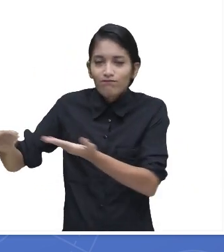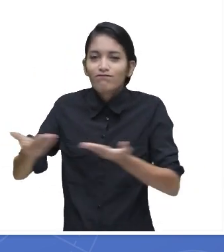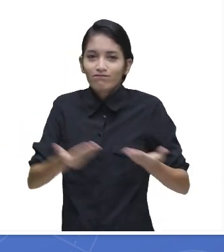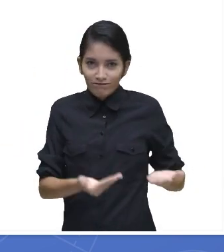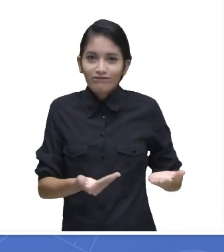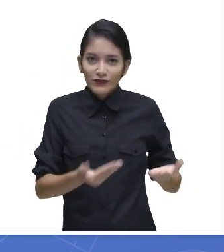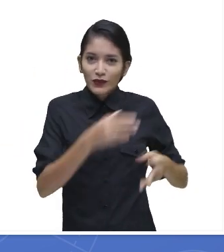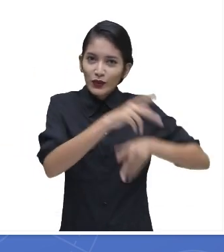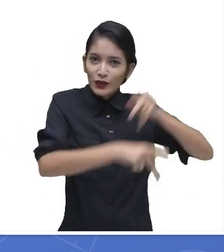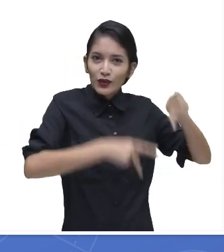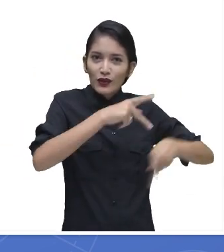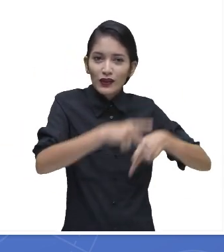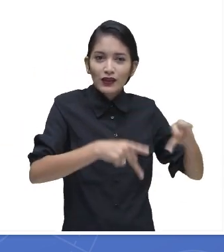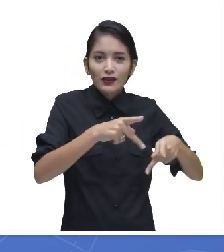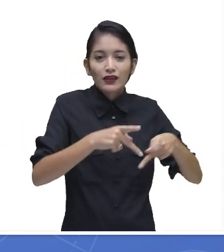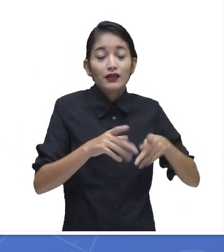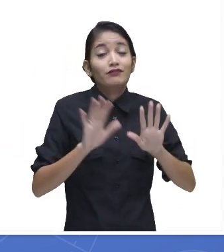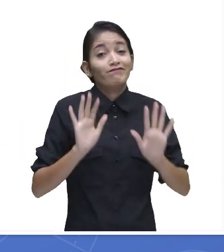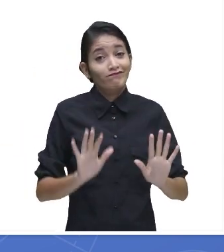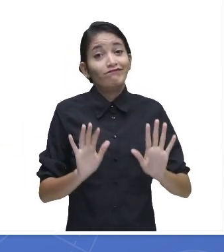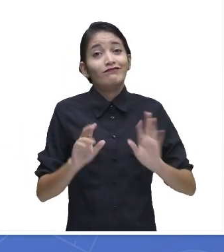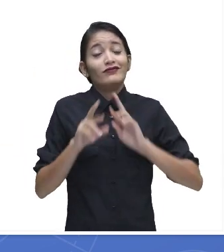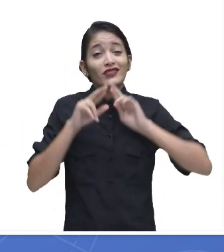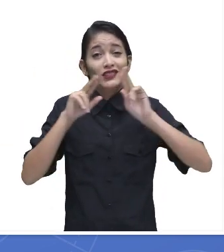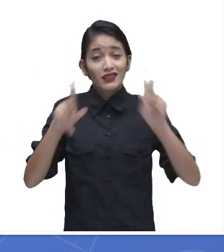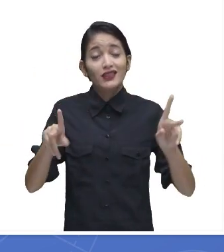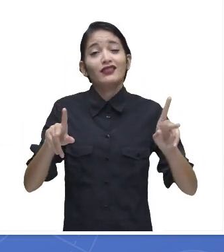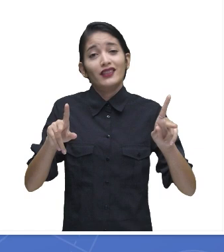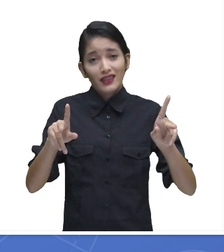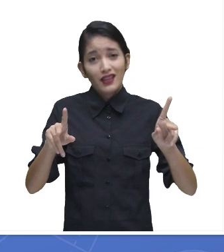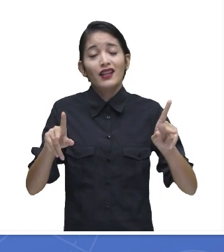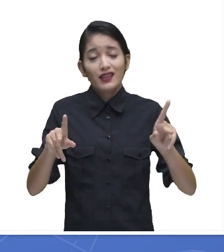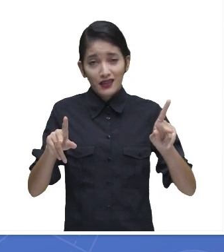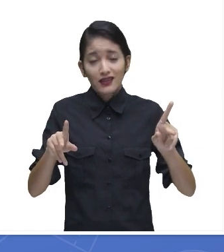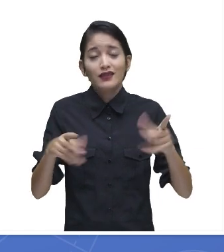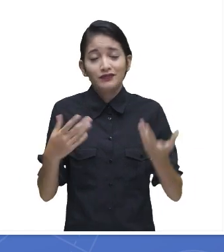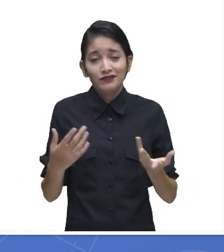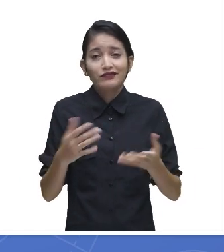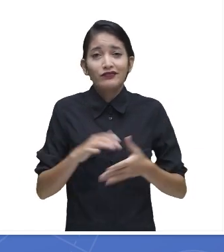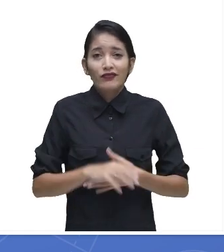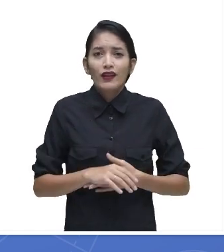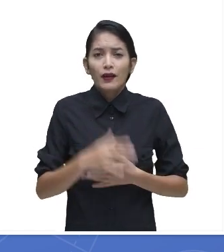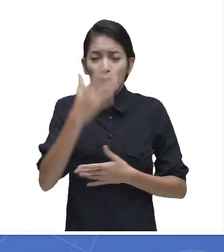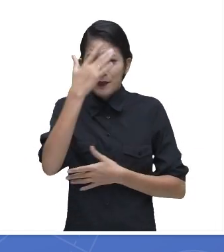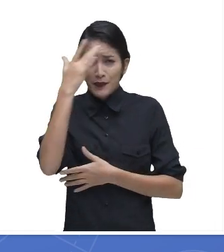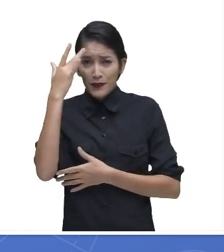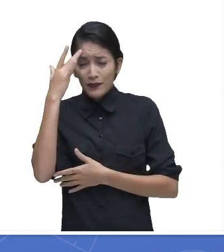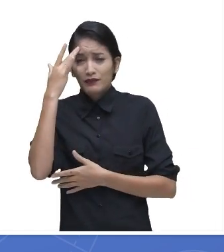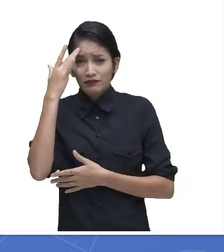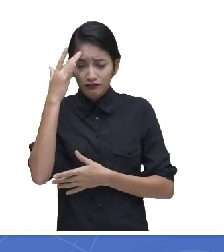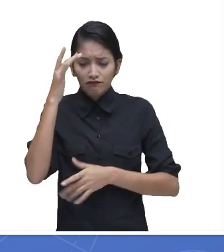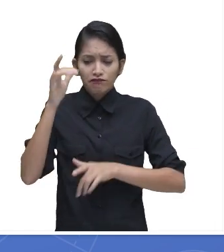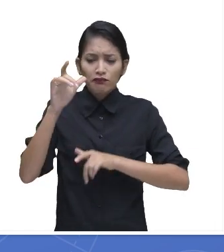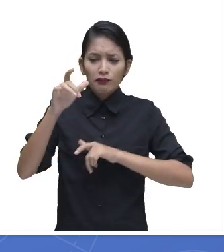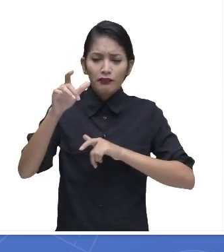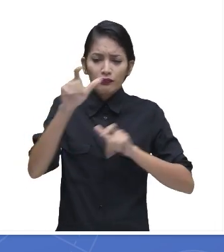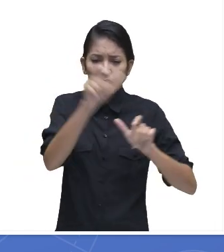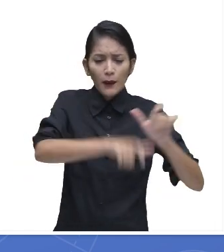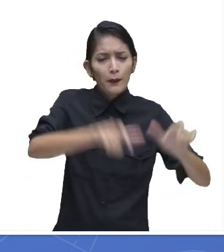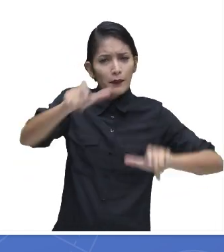local. Muito pelo contrário, né, gente? Muitos são os casos de pessoas que